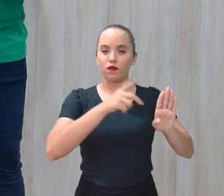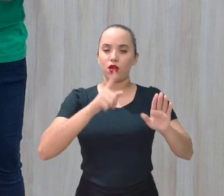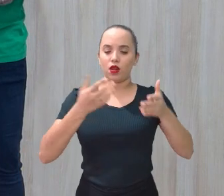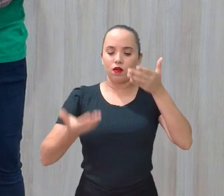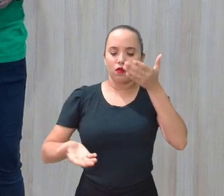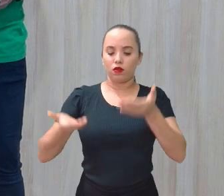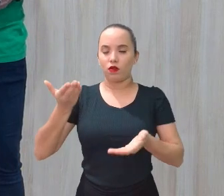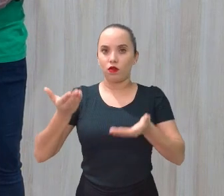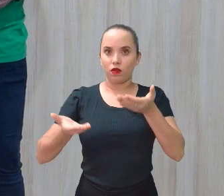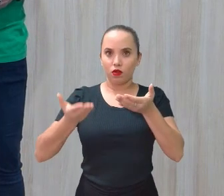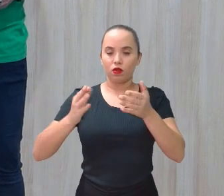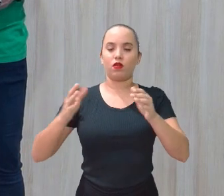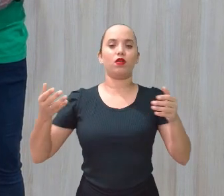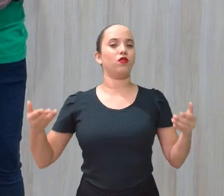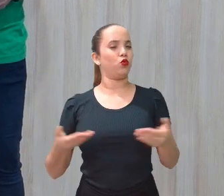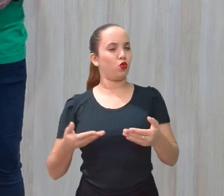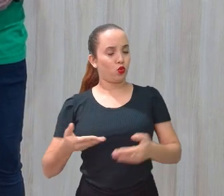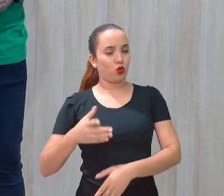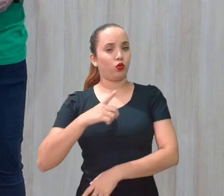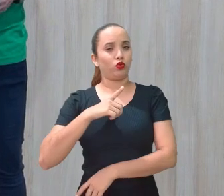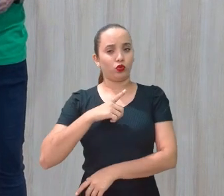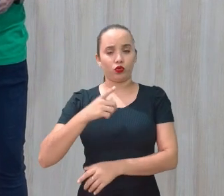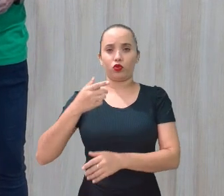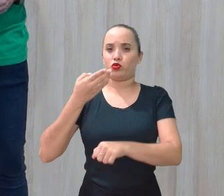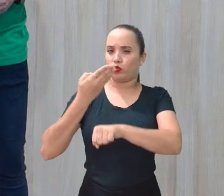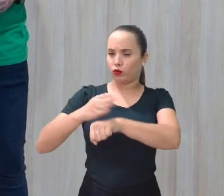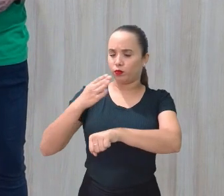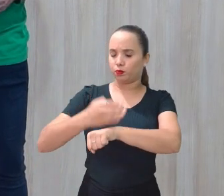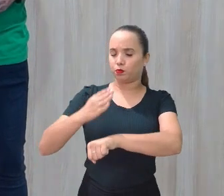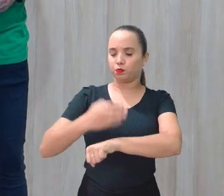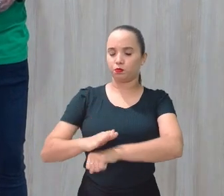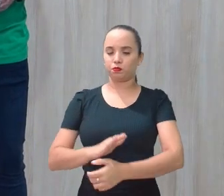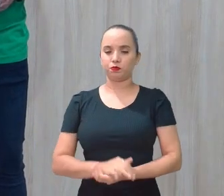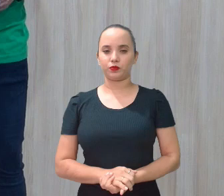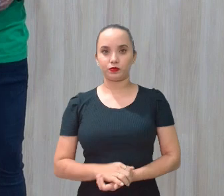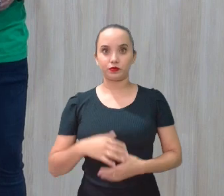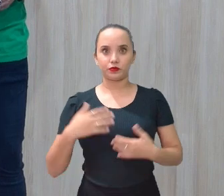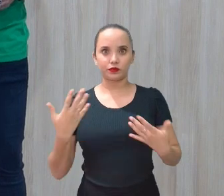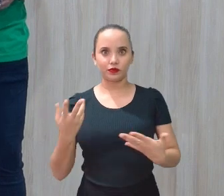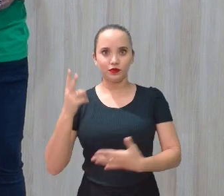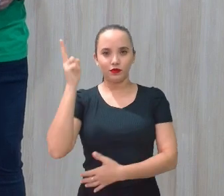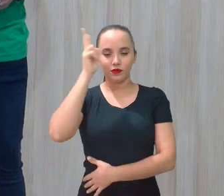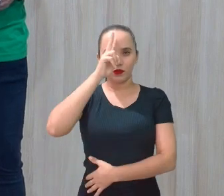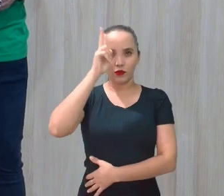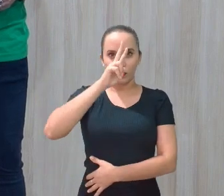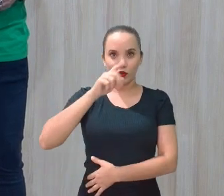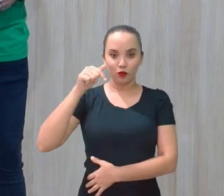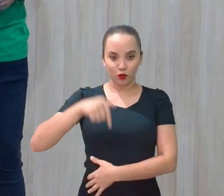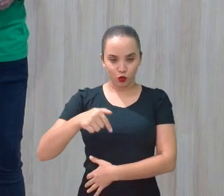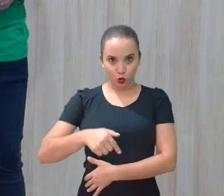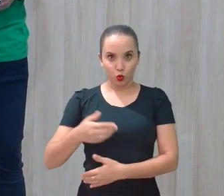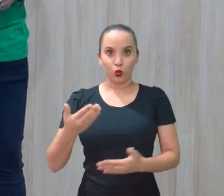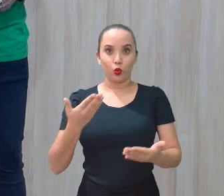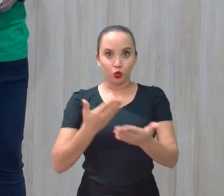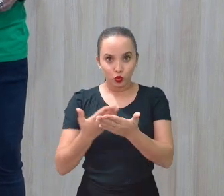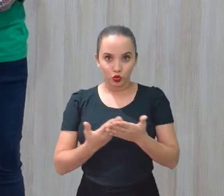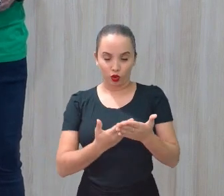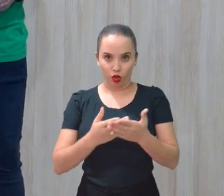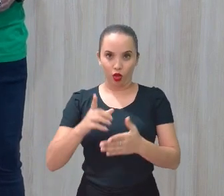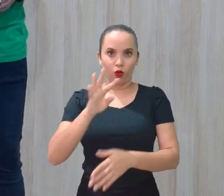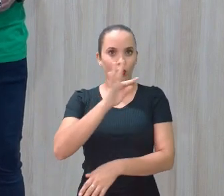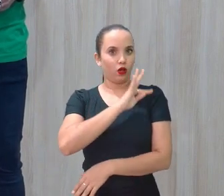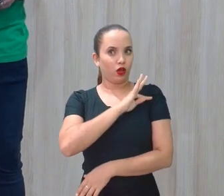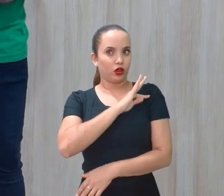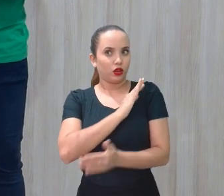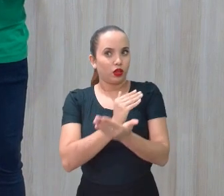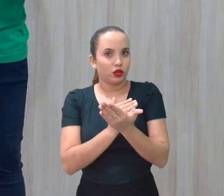do equilíbrio, e hoje a gente vai colocar em prática, tá certo? Então, lembrando que na aula de hoje, essa técnica ela vai começar